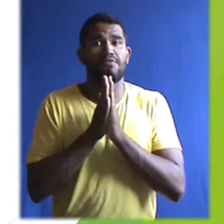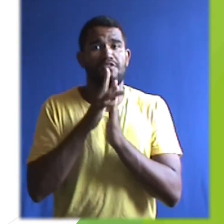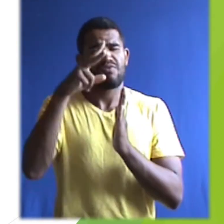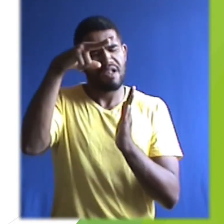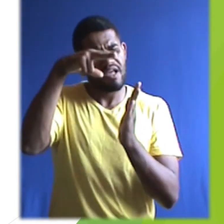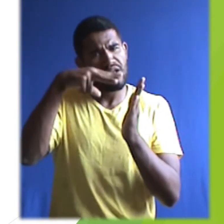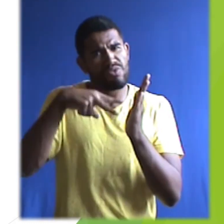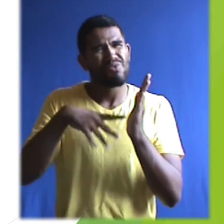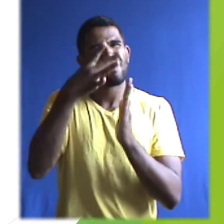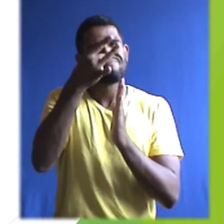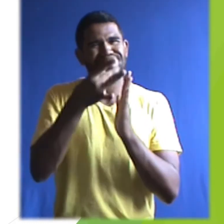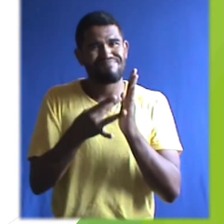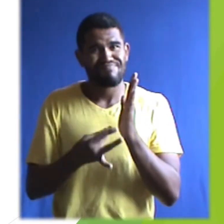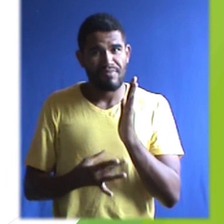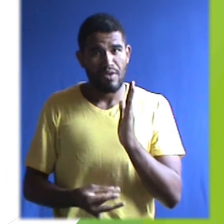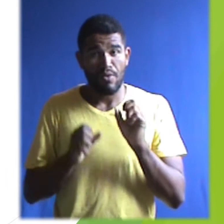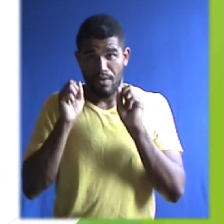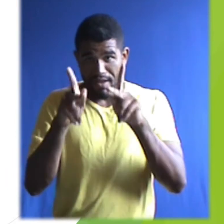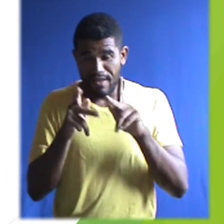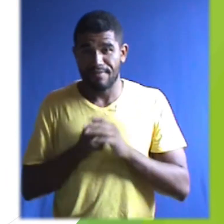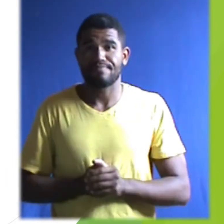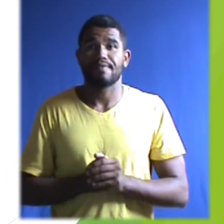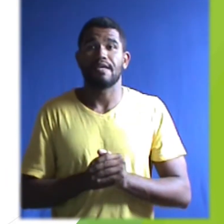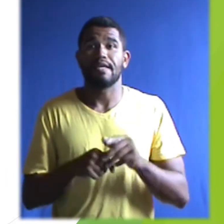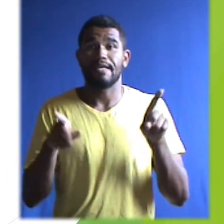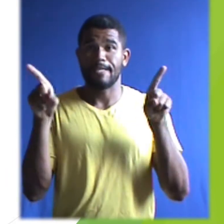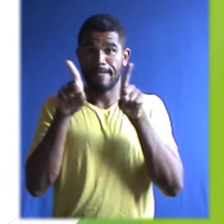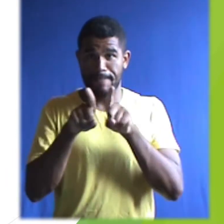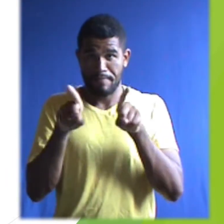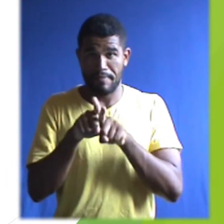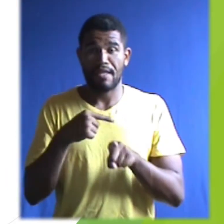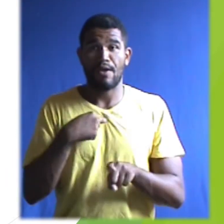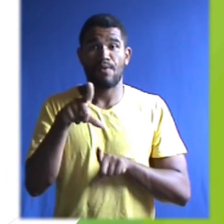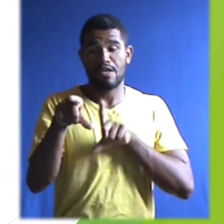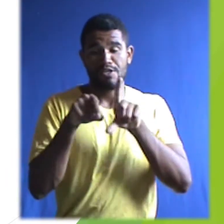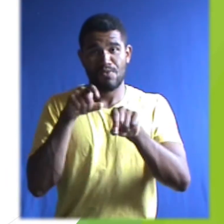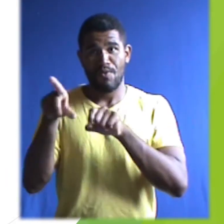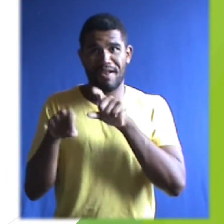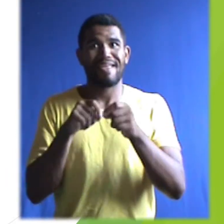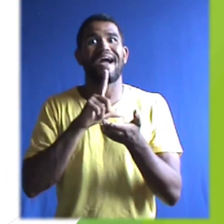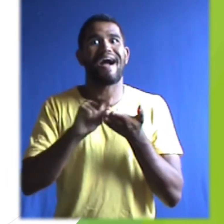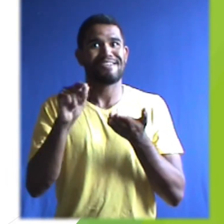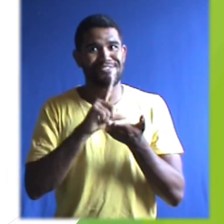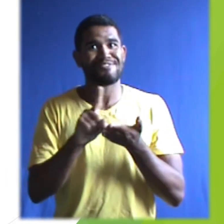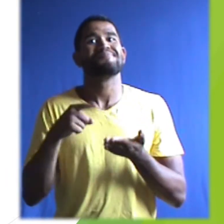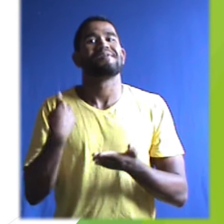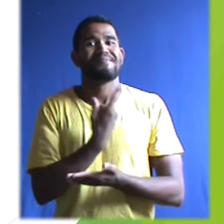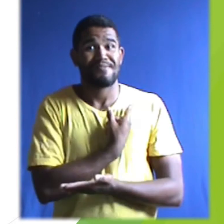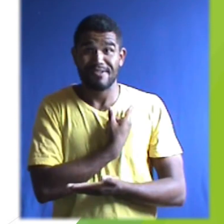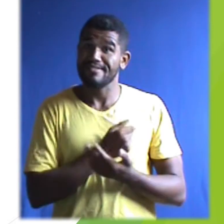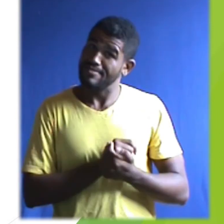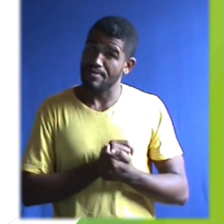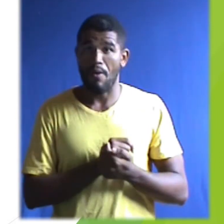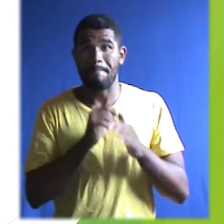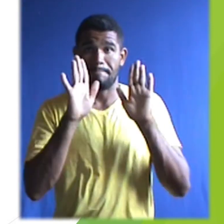muito grandes. É necessário que você faça a leitura completa desses 3 materiais, tá bom? Além disso, eu